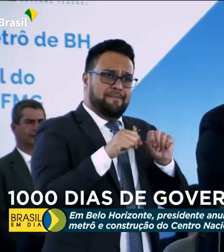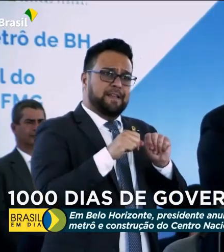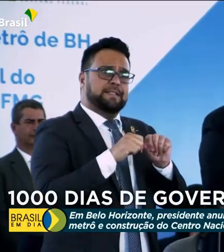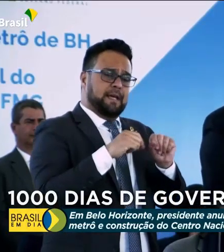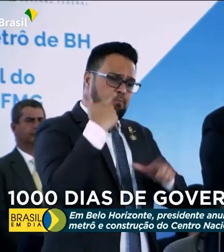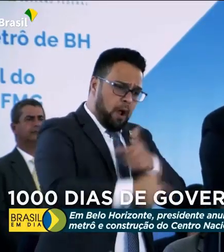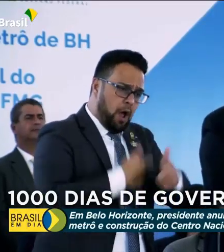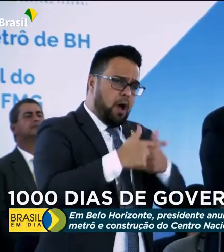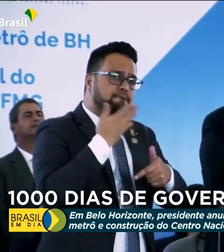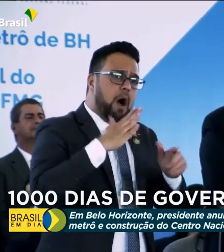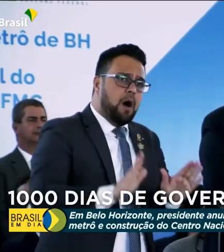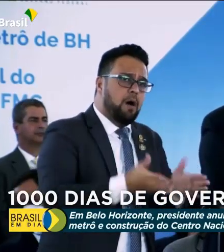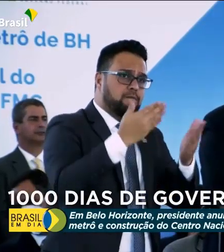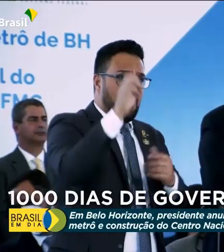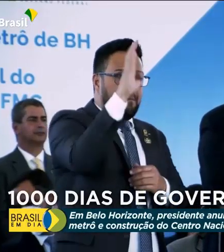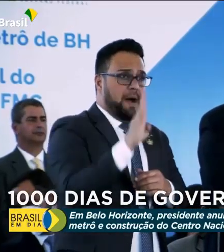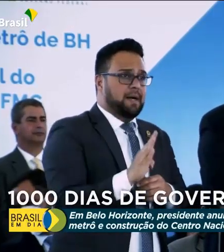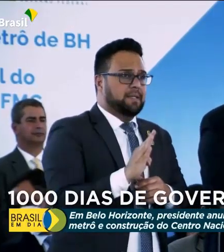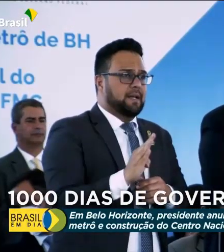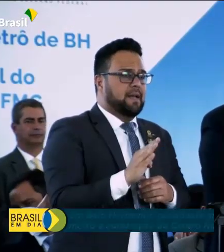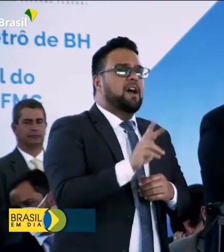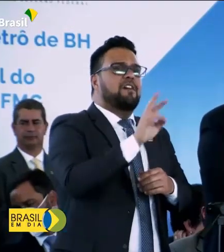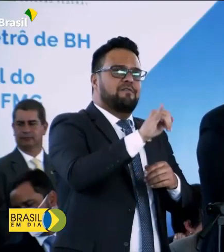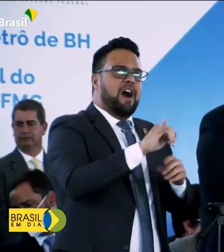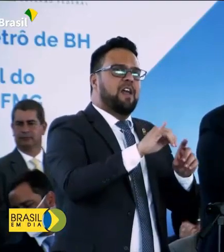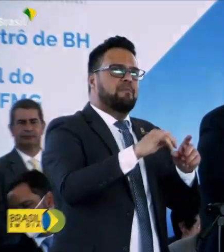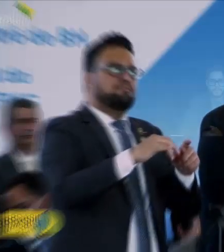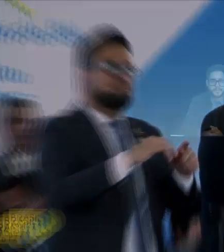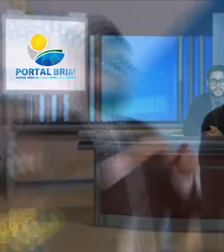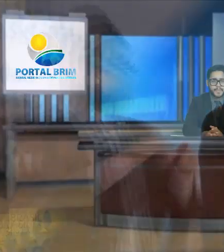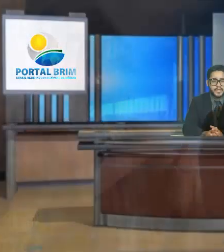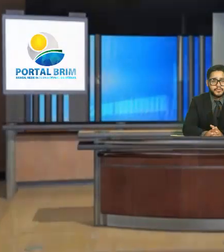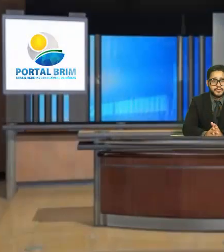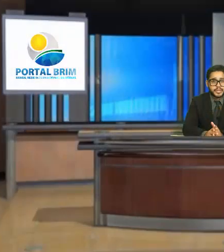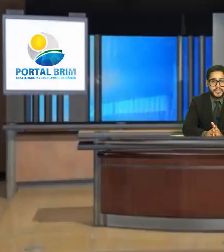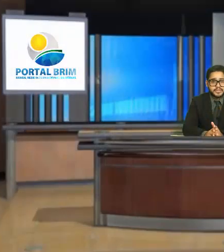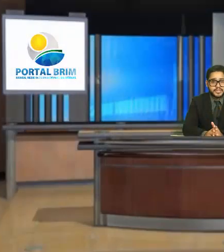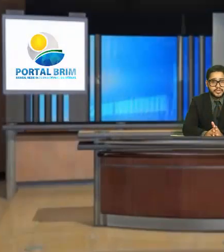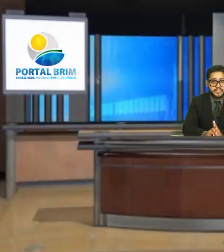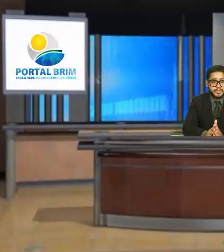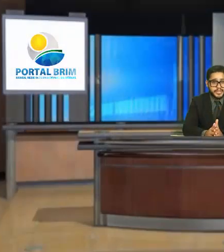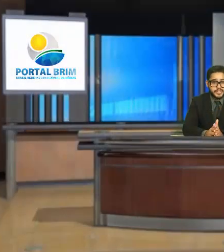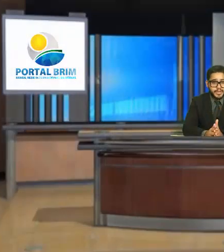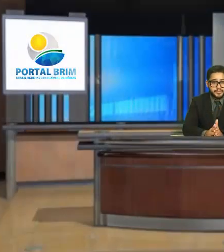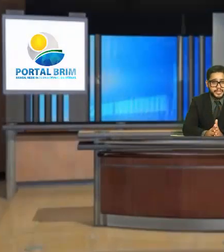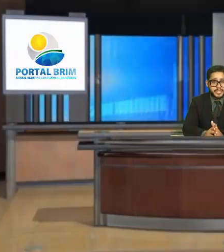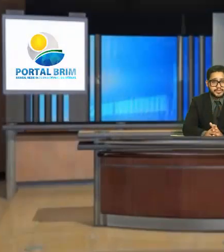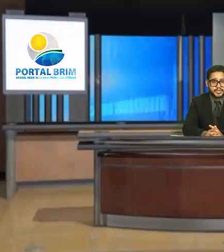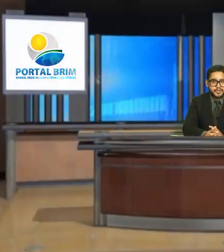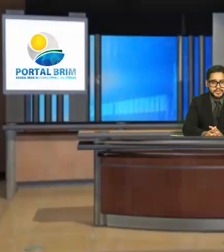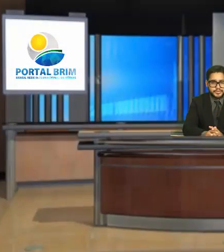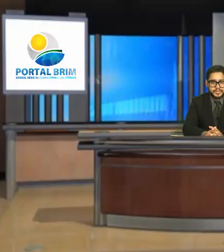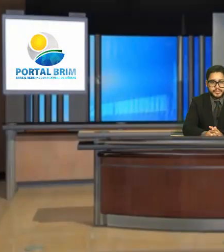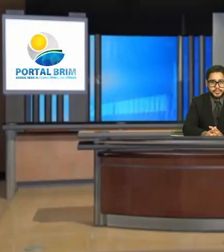pátria É o que ela será no futuro Foram estabelecidas novas metas Para o Plano